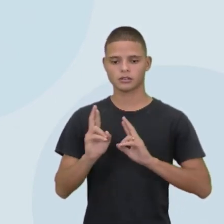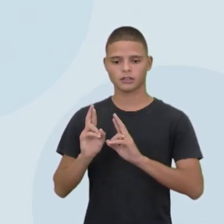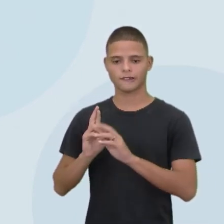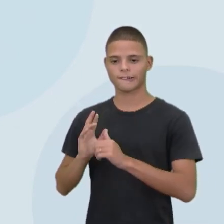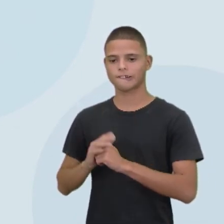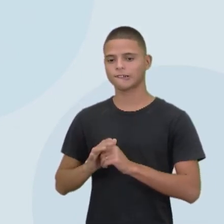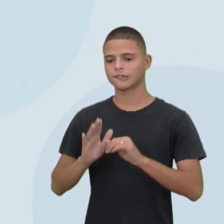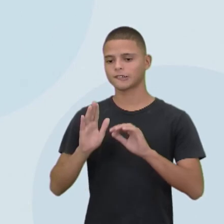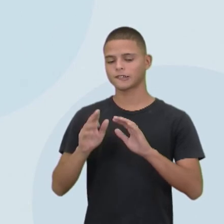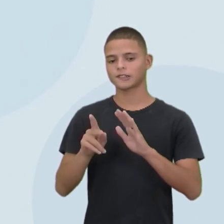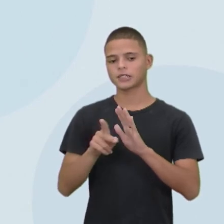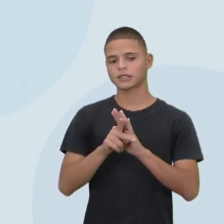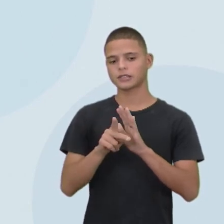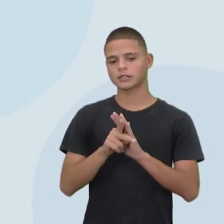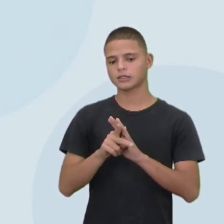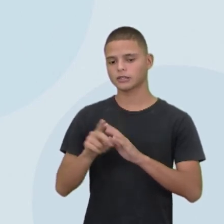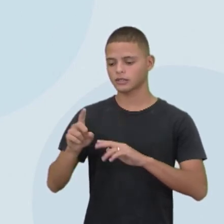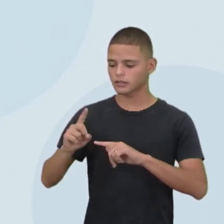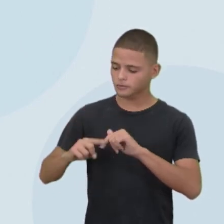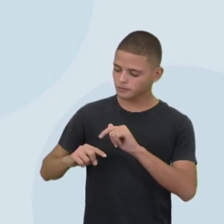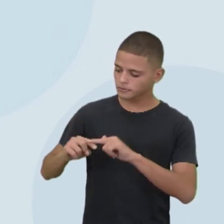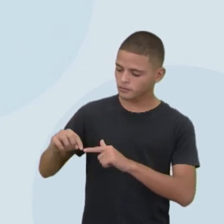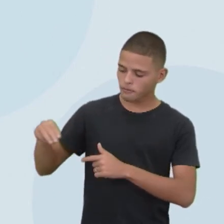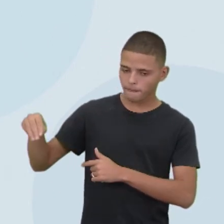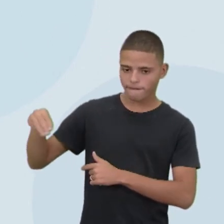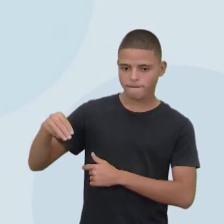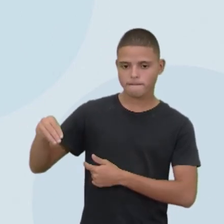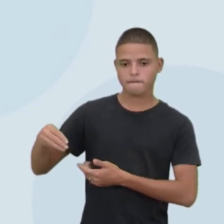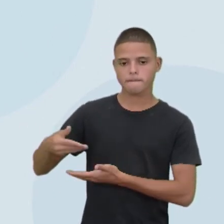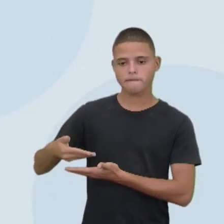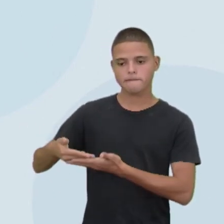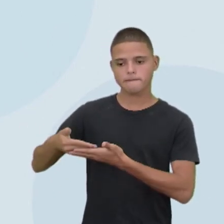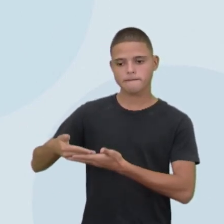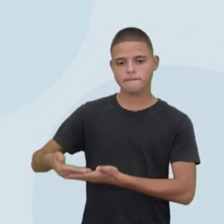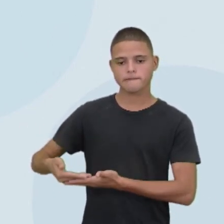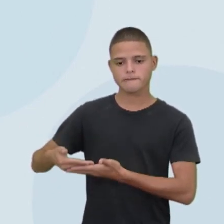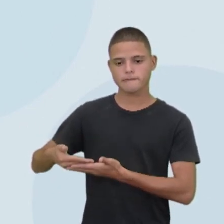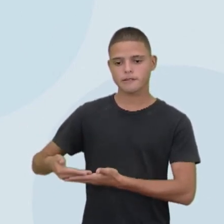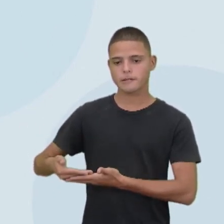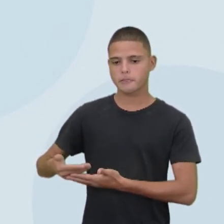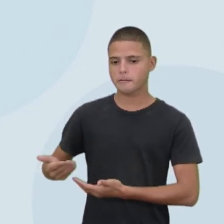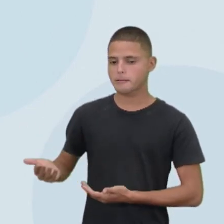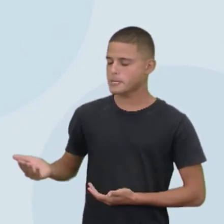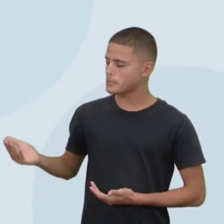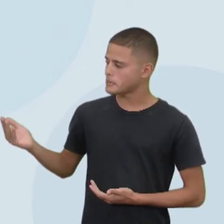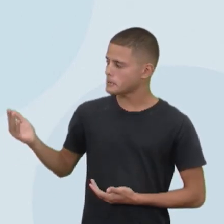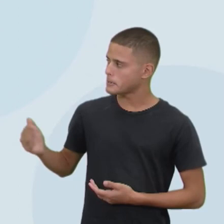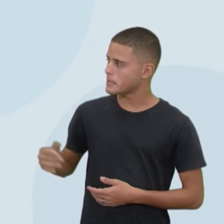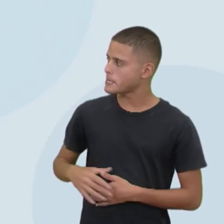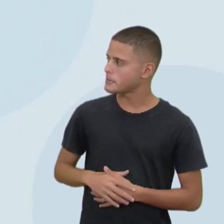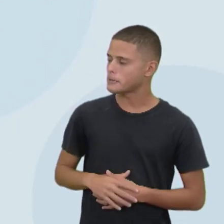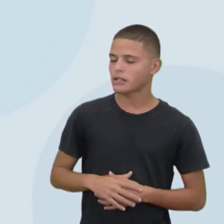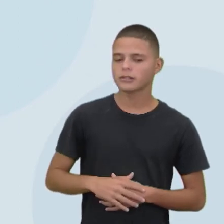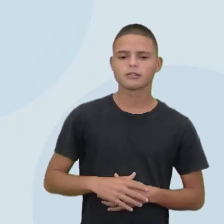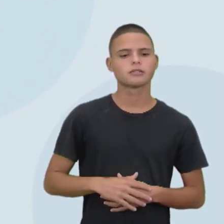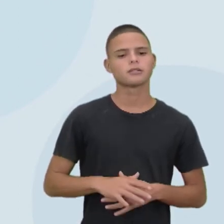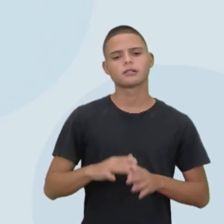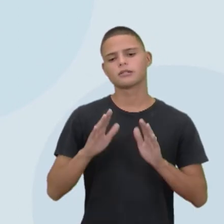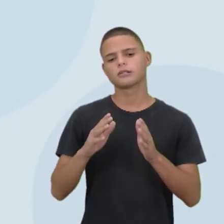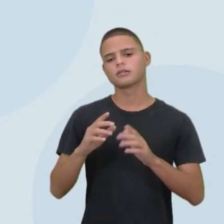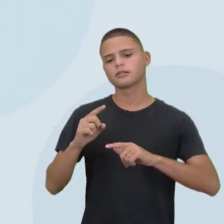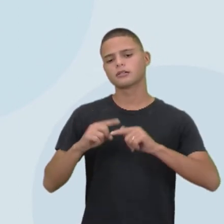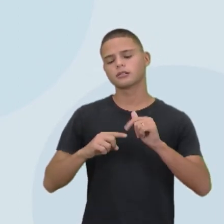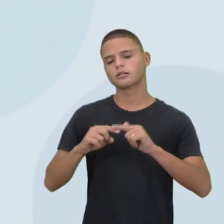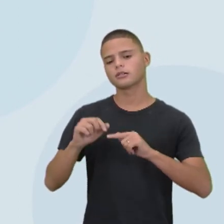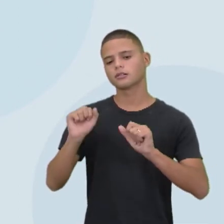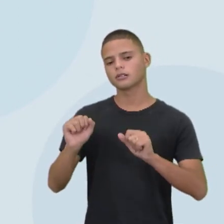de um determinado objeto, né? A gente confunde a massa com peso, né? Mas massa é uma coisa e peso é outra. O objeto pode